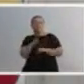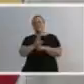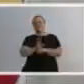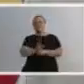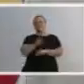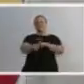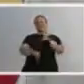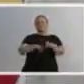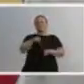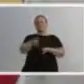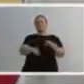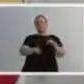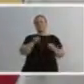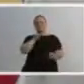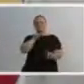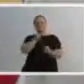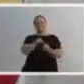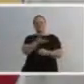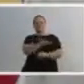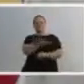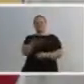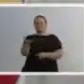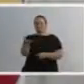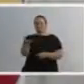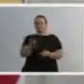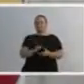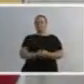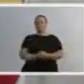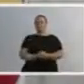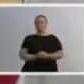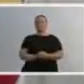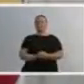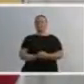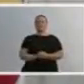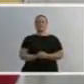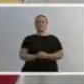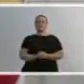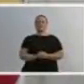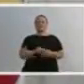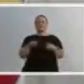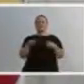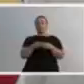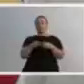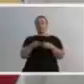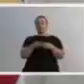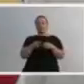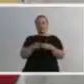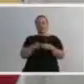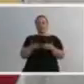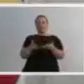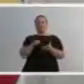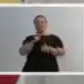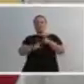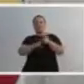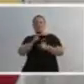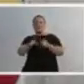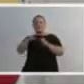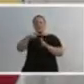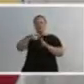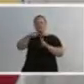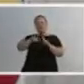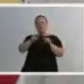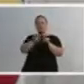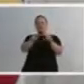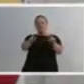defendendo o interesse da comunidade do pessoal que trabalhou me acompanhou durante esses dois meses do meu gabinete que foi um ensinamento